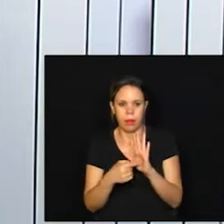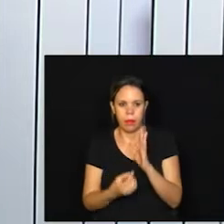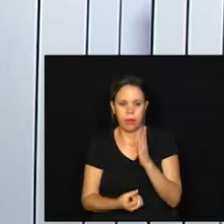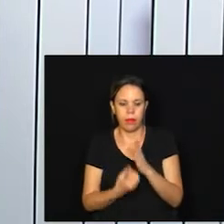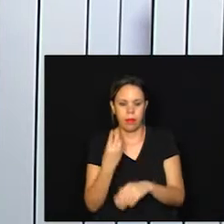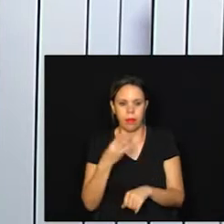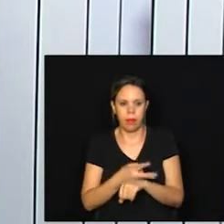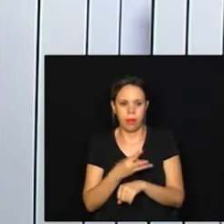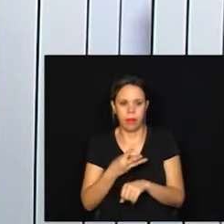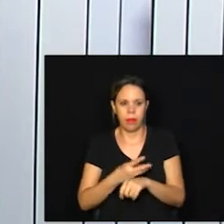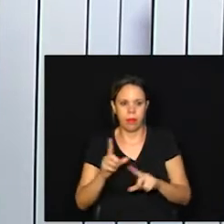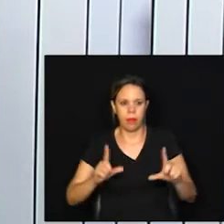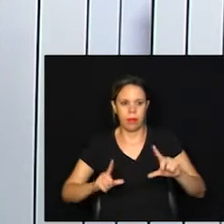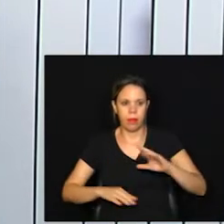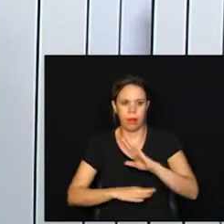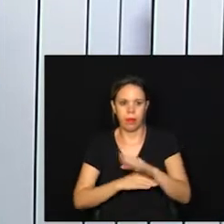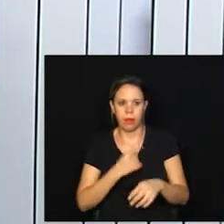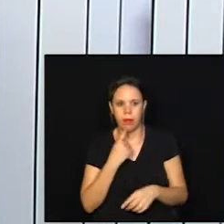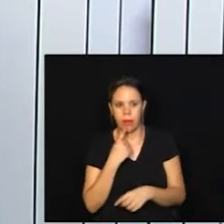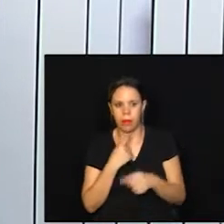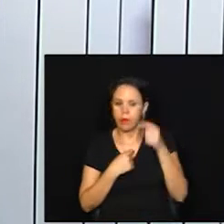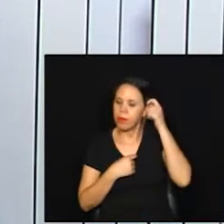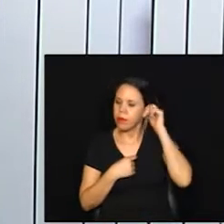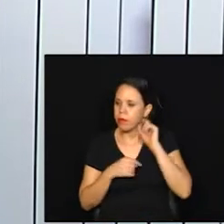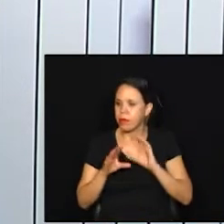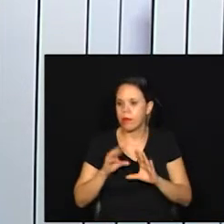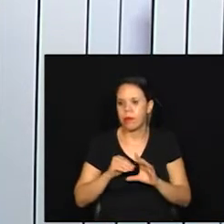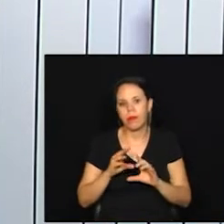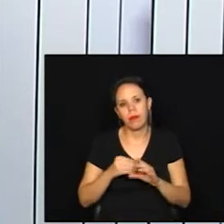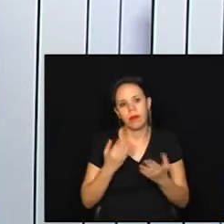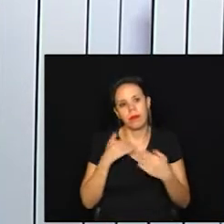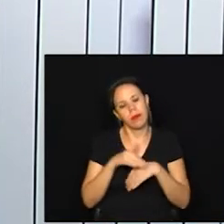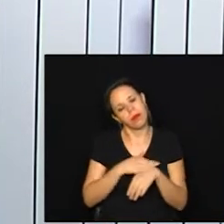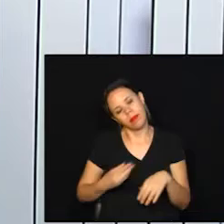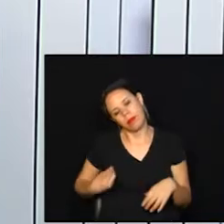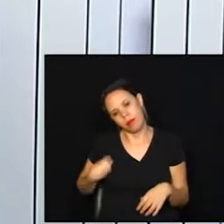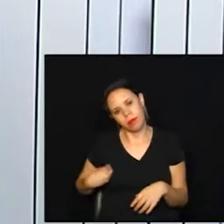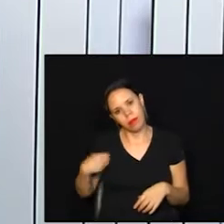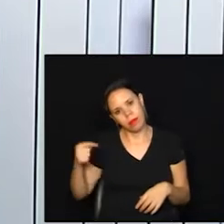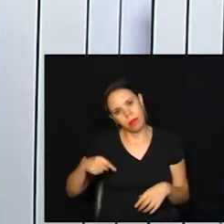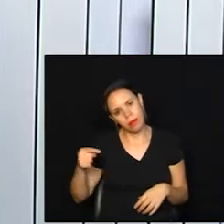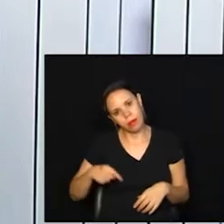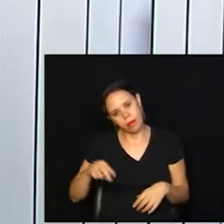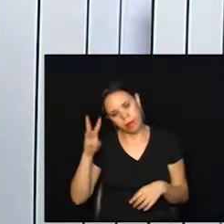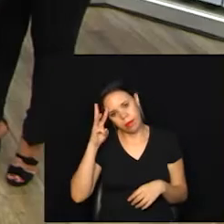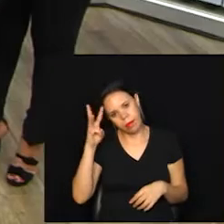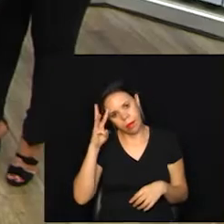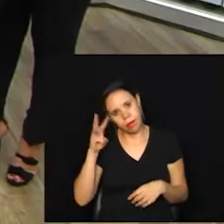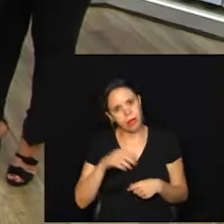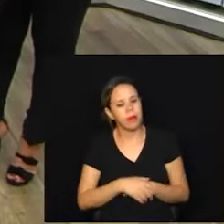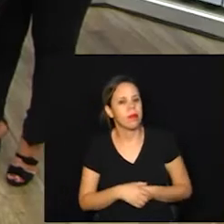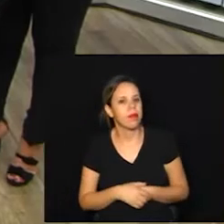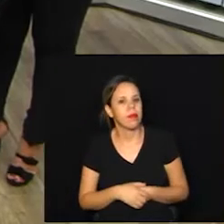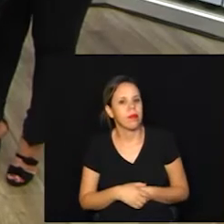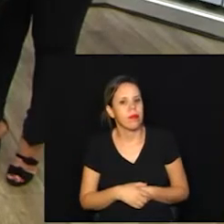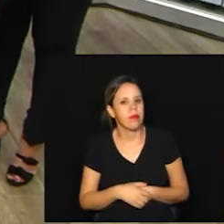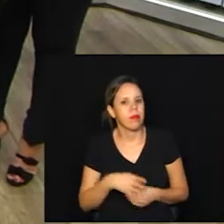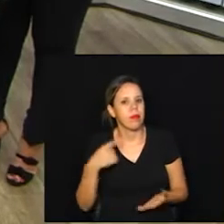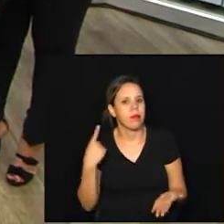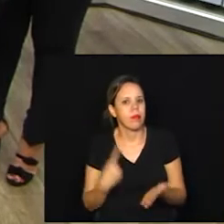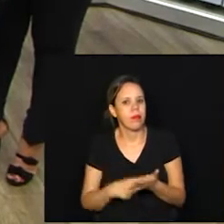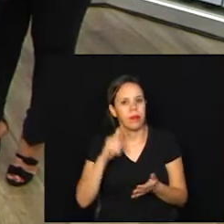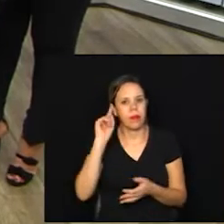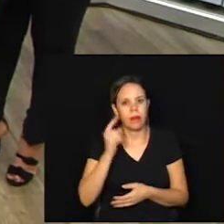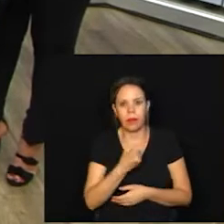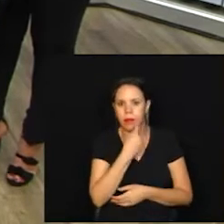lá o WhatsApp da TV Câmara Campinas. Você clica e a gente conversa ao vivo nesta terça-feira. Como combinado, a